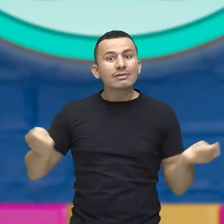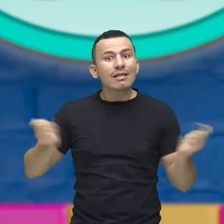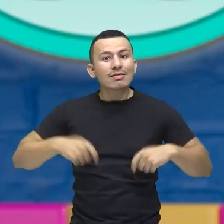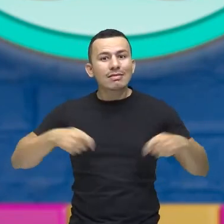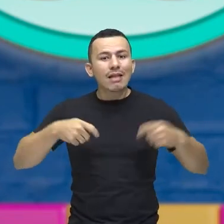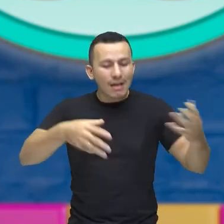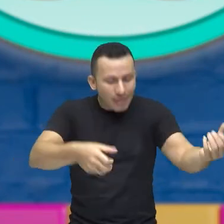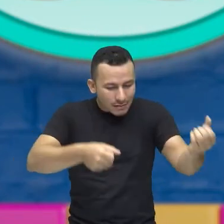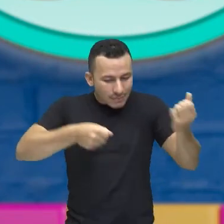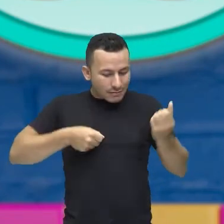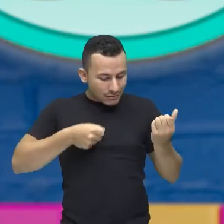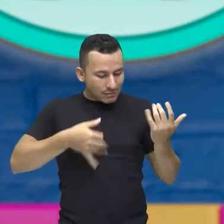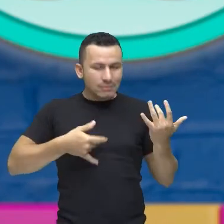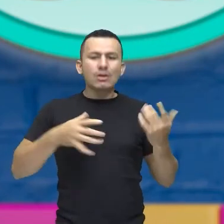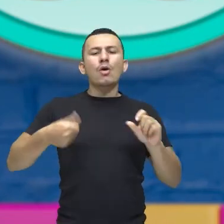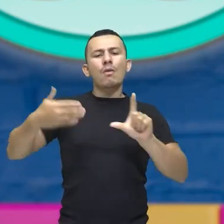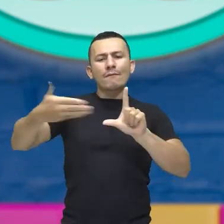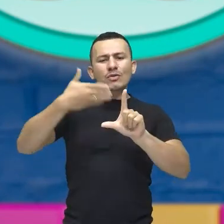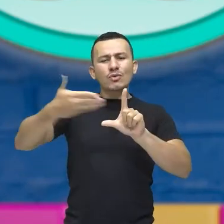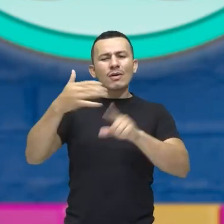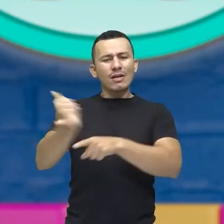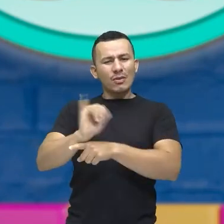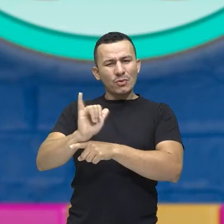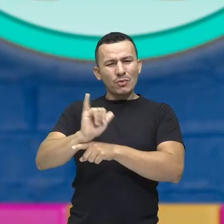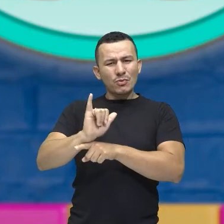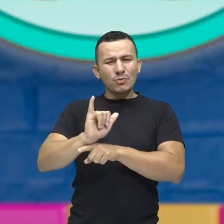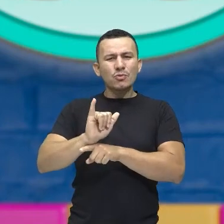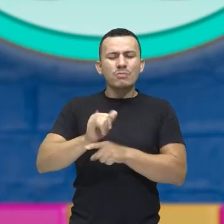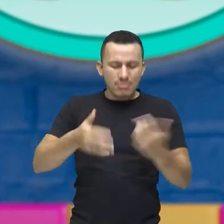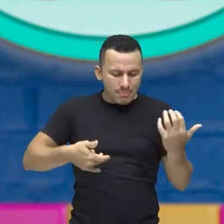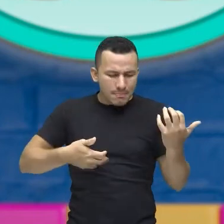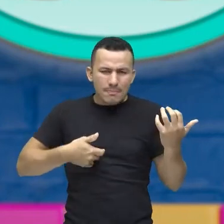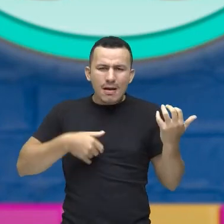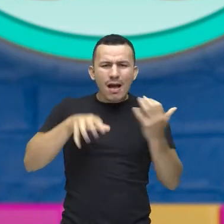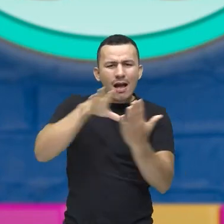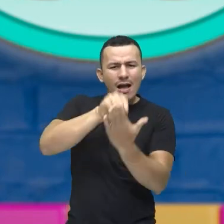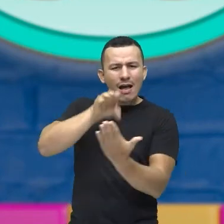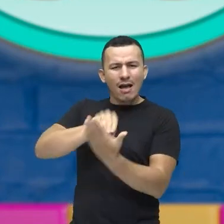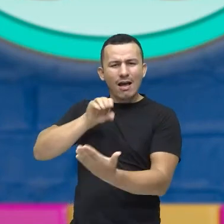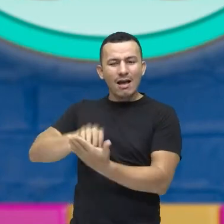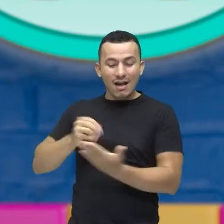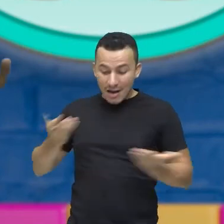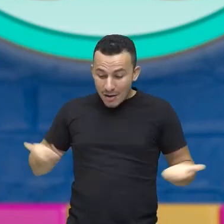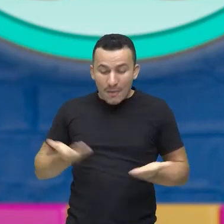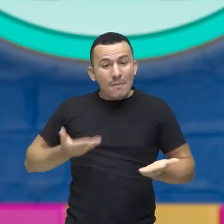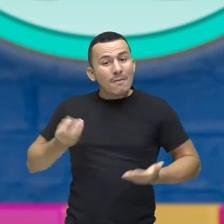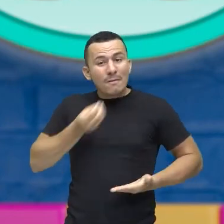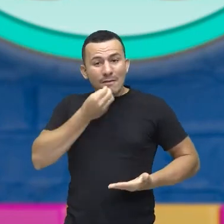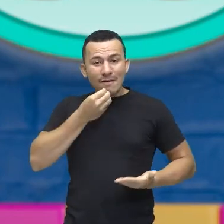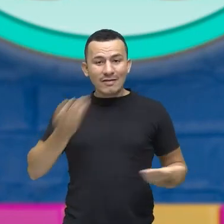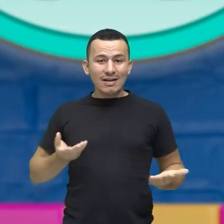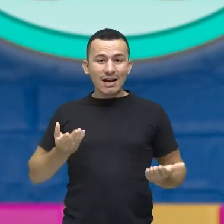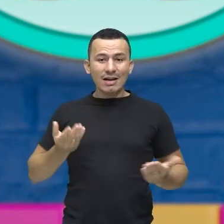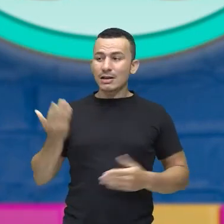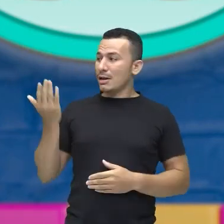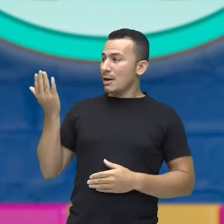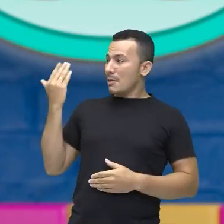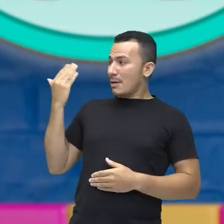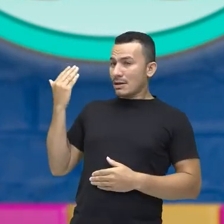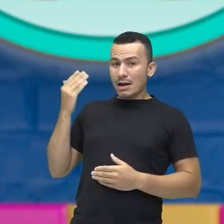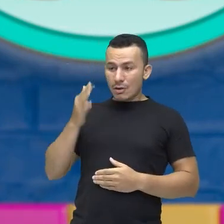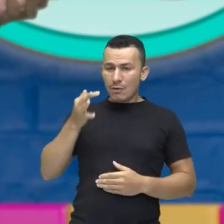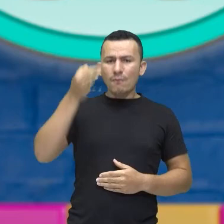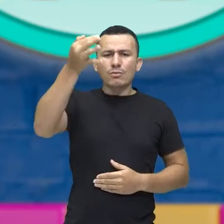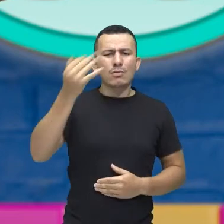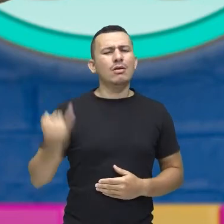me inscrever numa aula, assistir uma videoaula no YouTube, algo do tipo, e aprender. Então, não esquecer. Passado, presente e futuro são importantes.